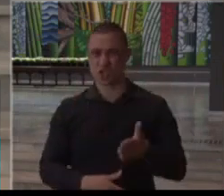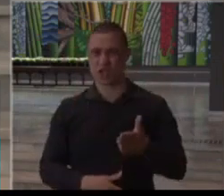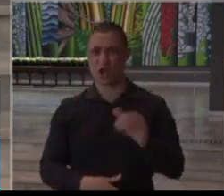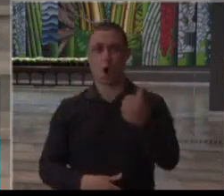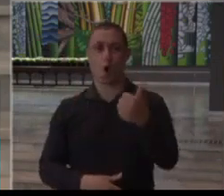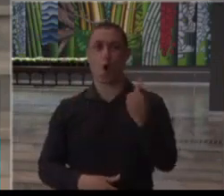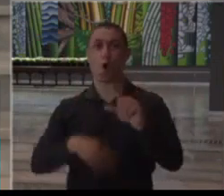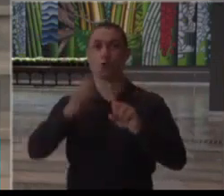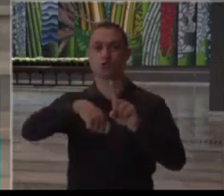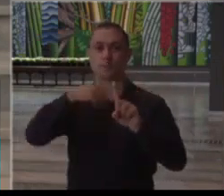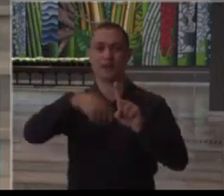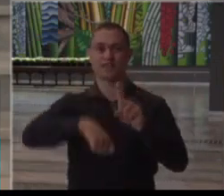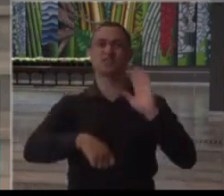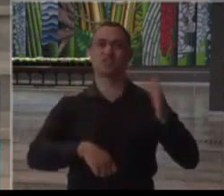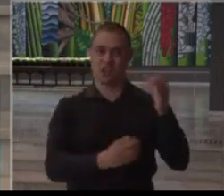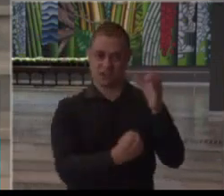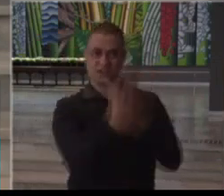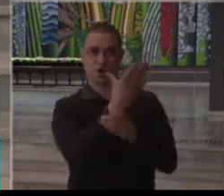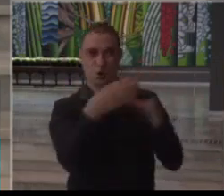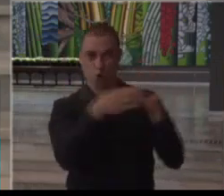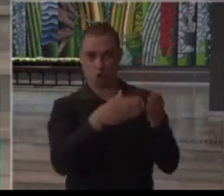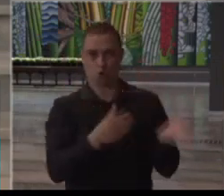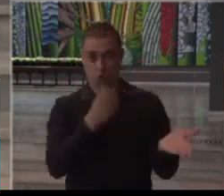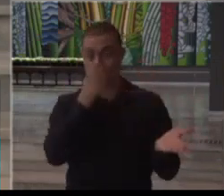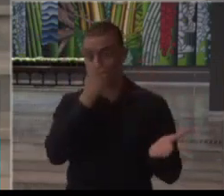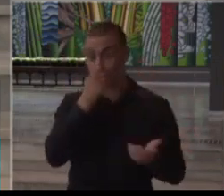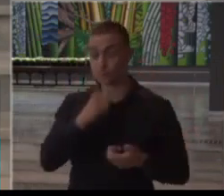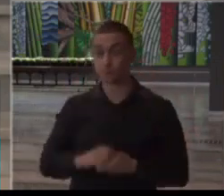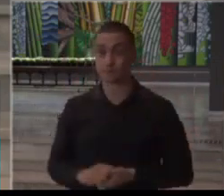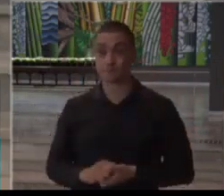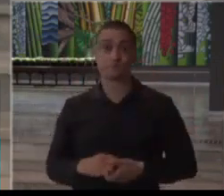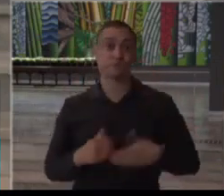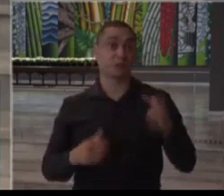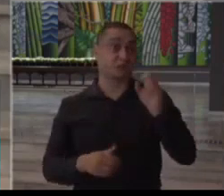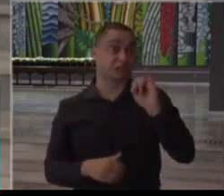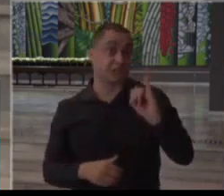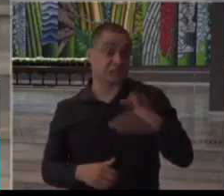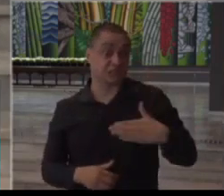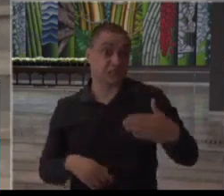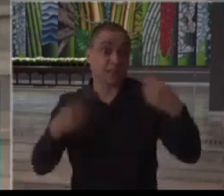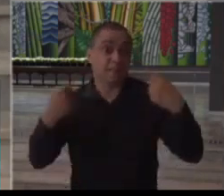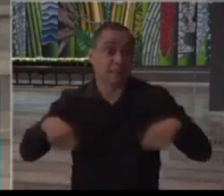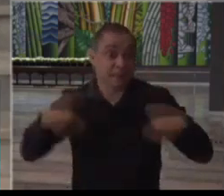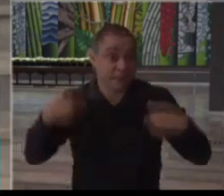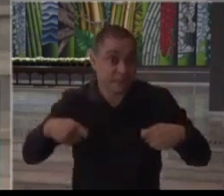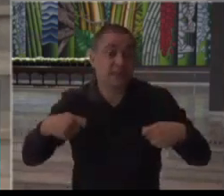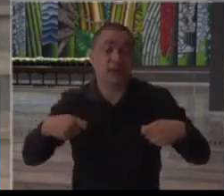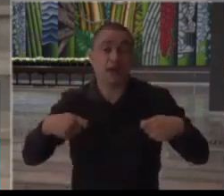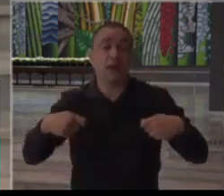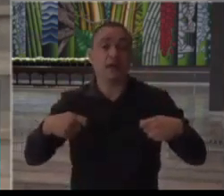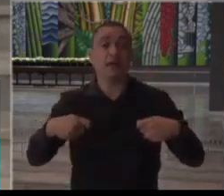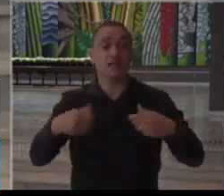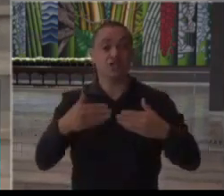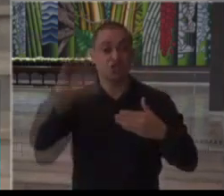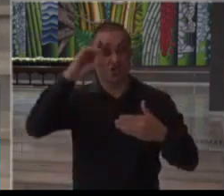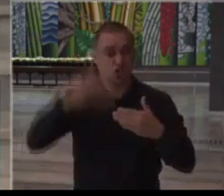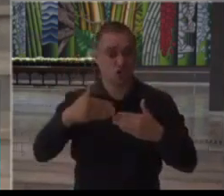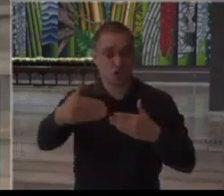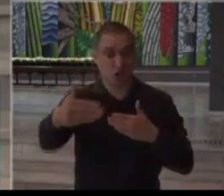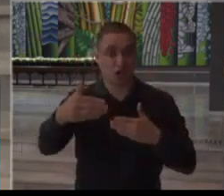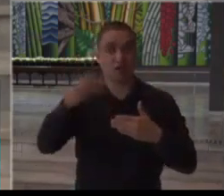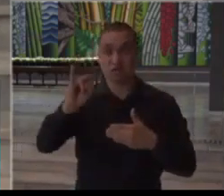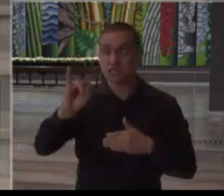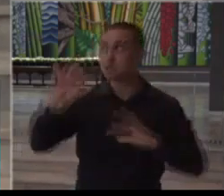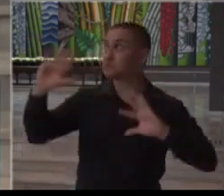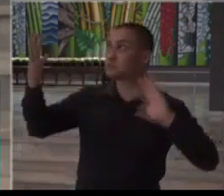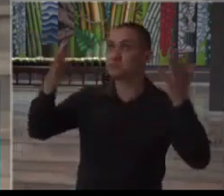tem mais de 11 meses desde do seu funcionamento. E, se necessário for, ao longo dos próximos dias,